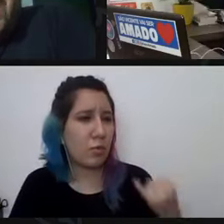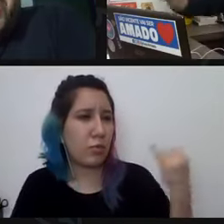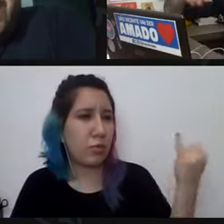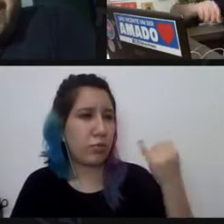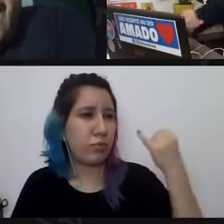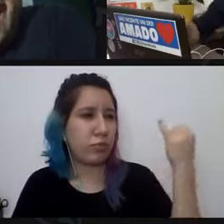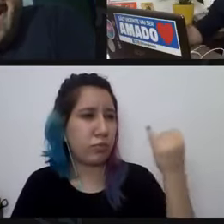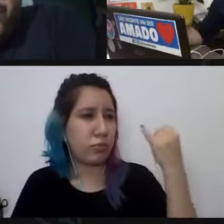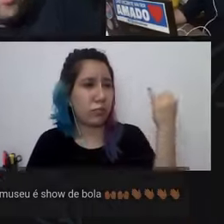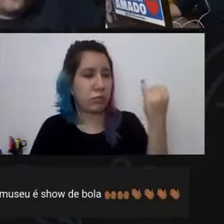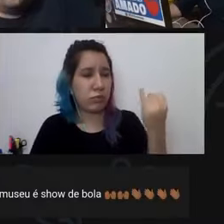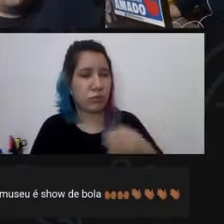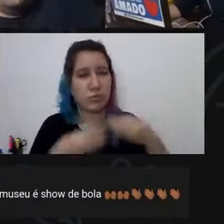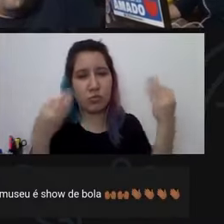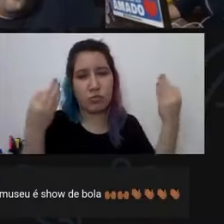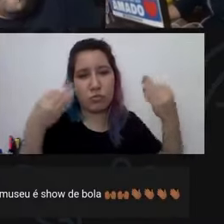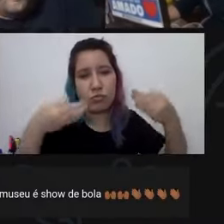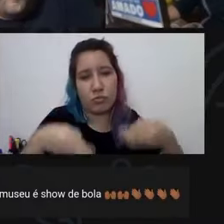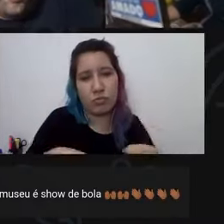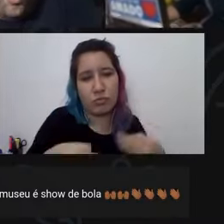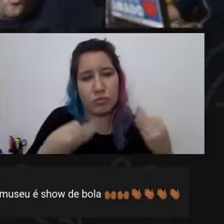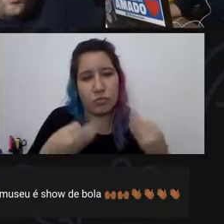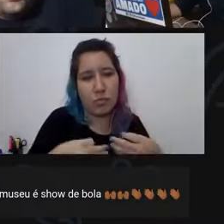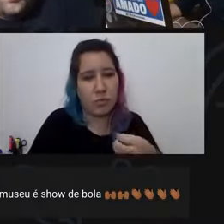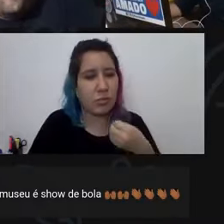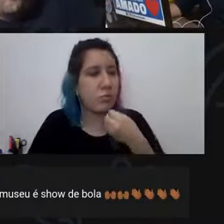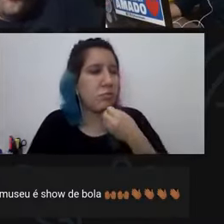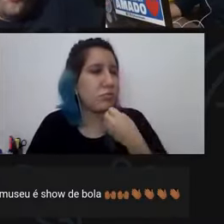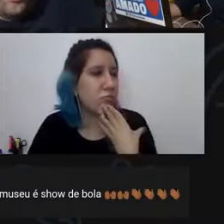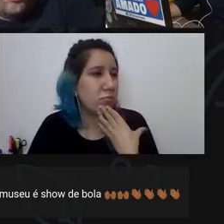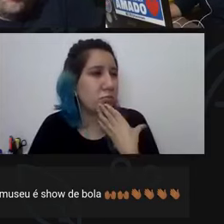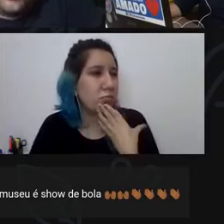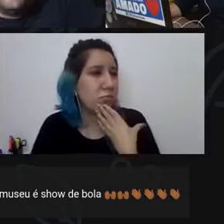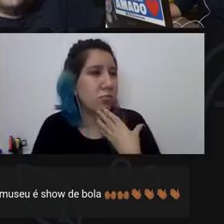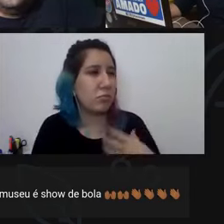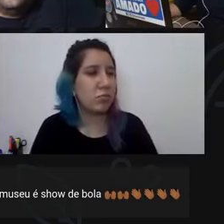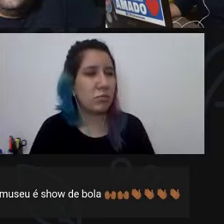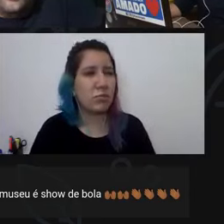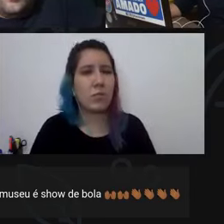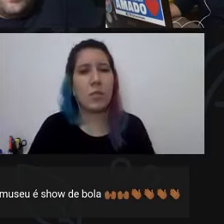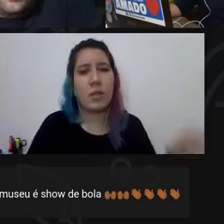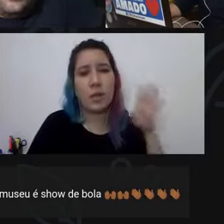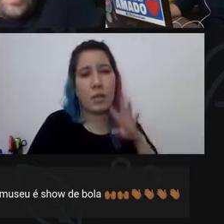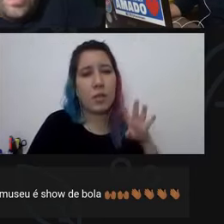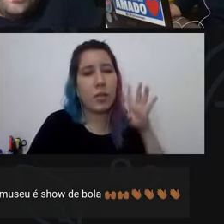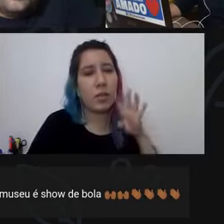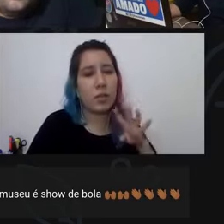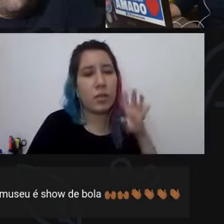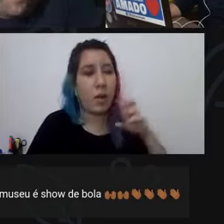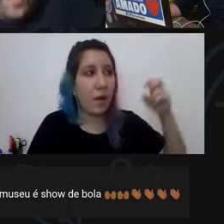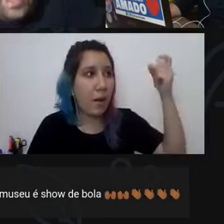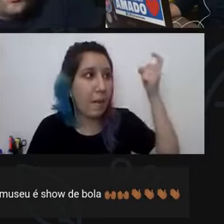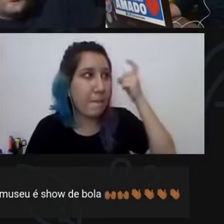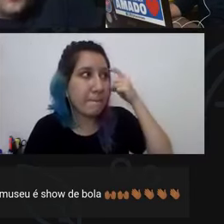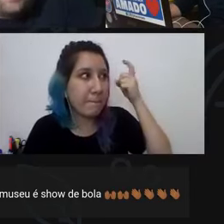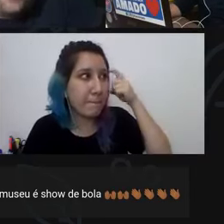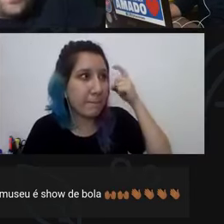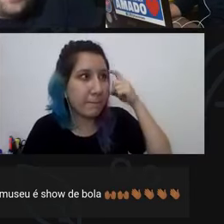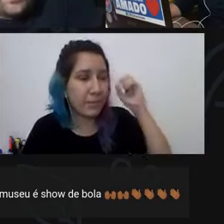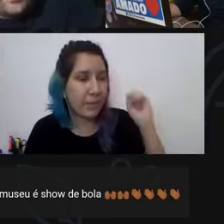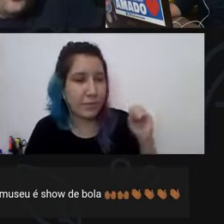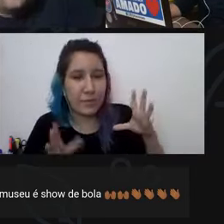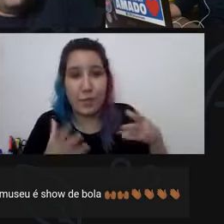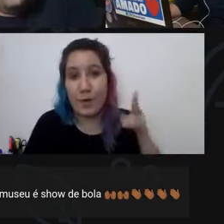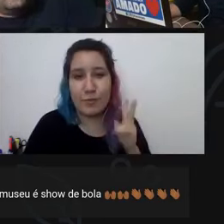estudioso, dedicado, possui, como ele falou, ele mesmo falou, um acervo muito bacana, né? Ideias, empolgado sempre.